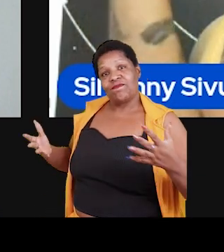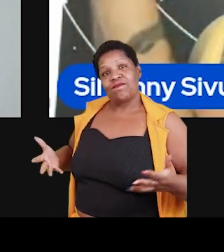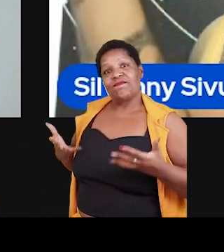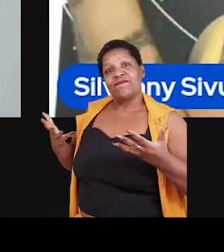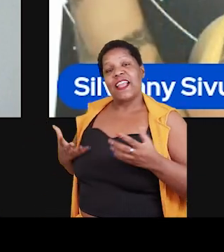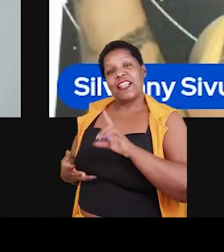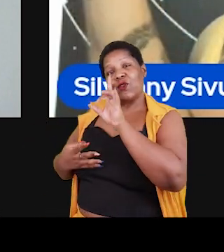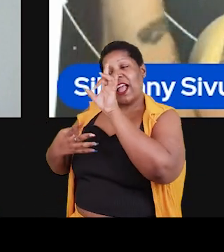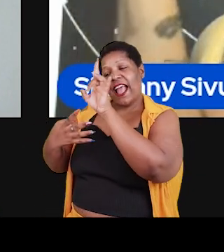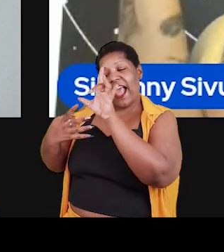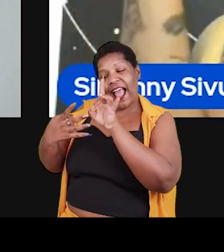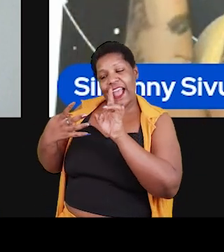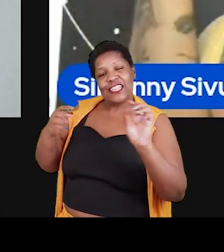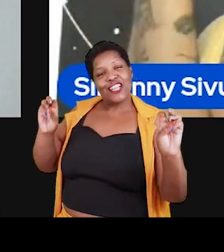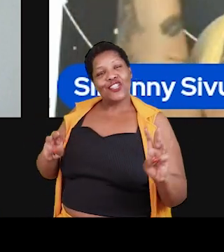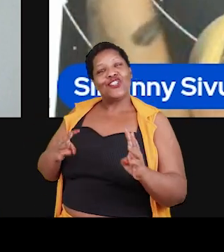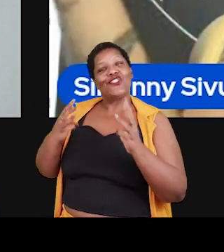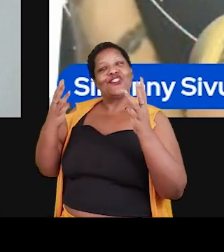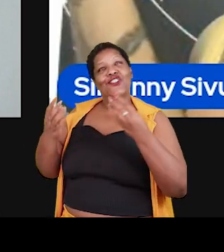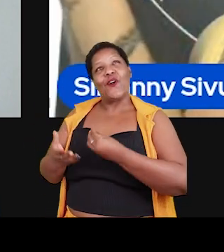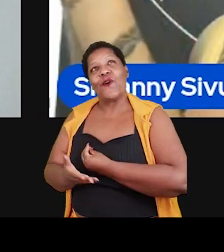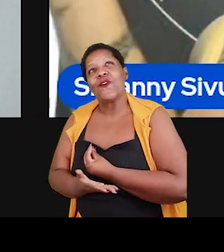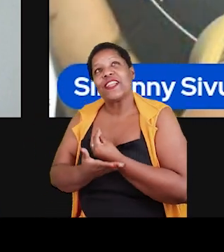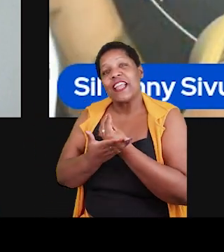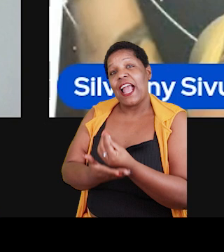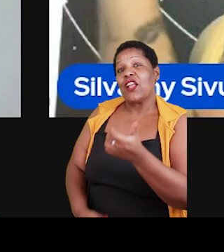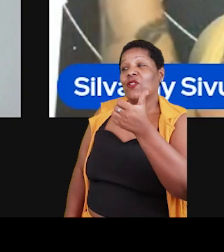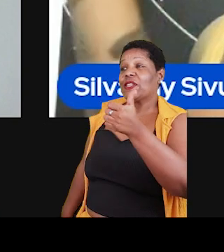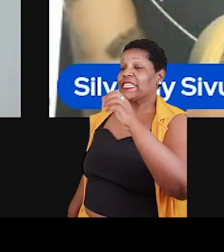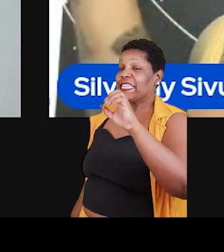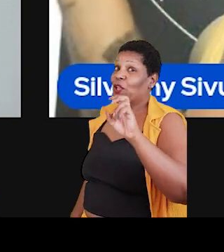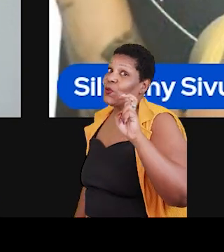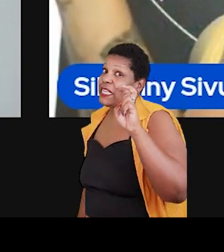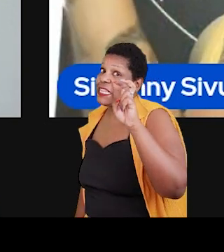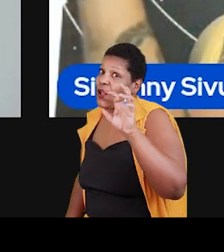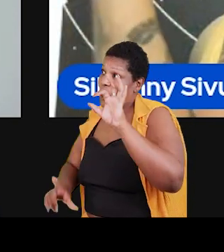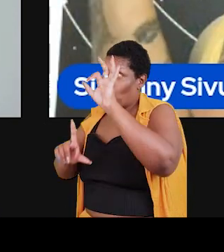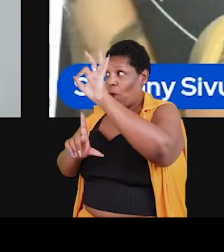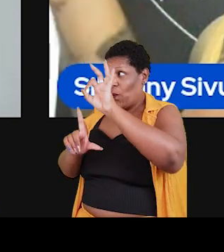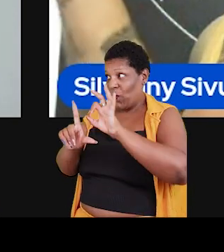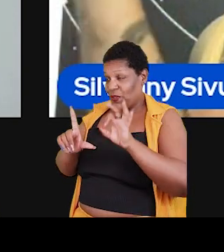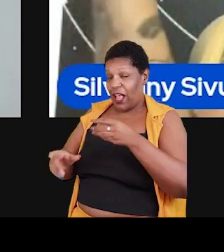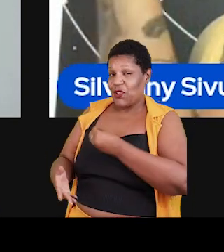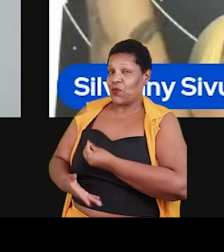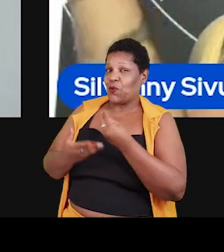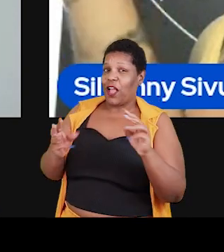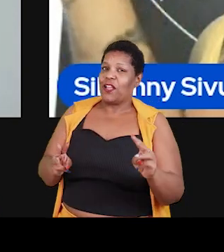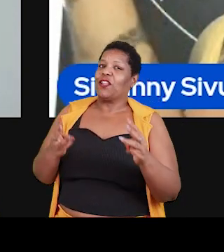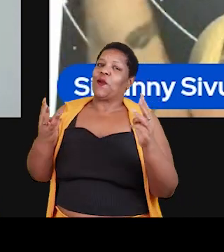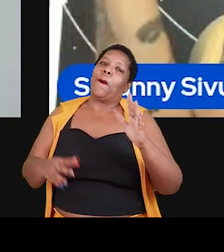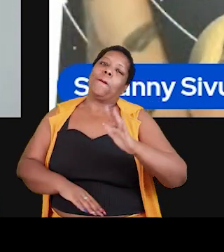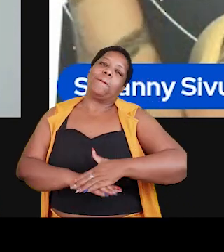cada show, entregando 105% a cada show e dando o meu